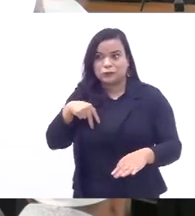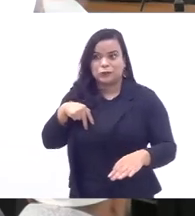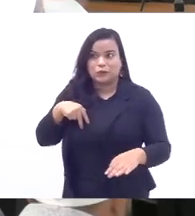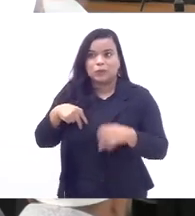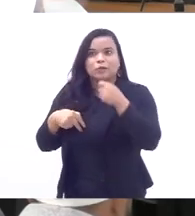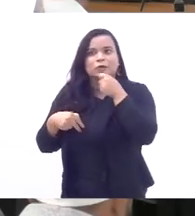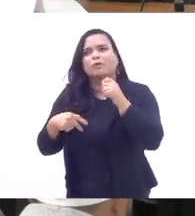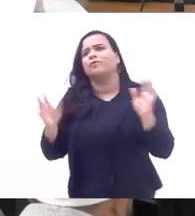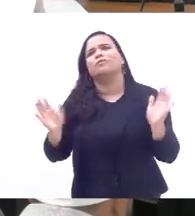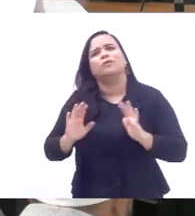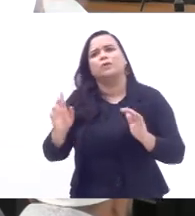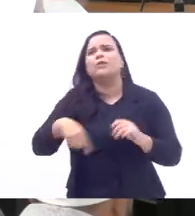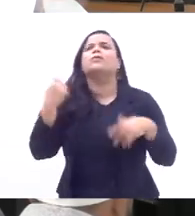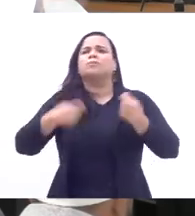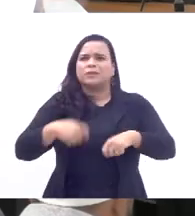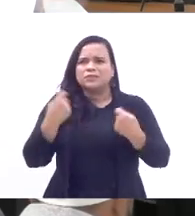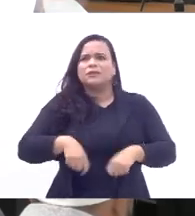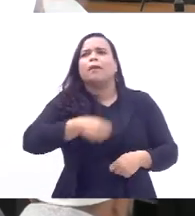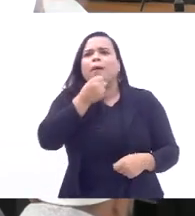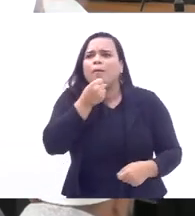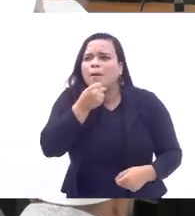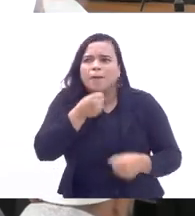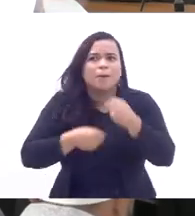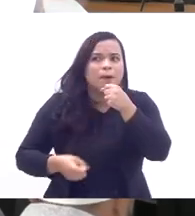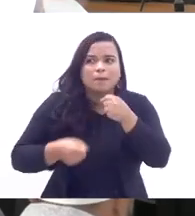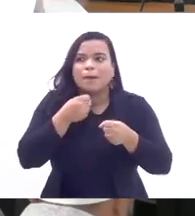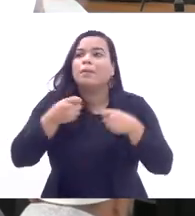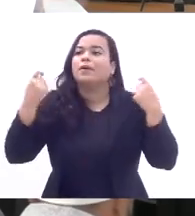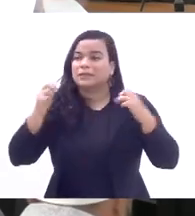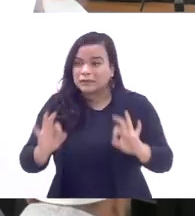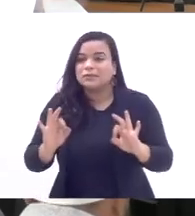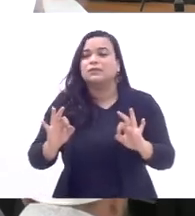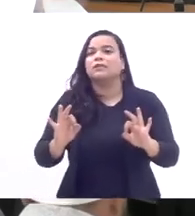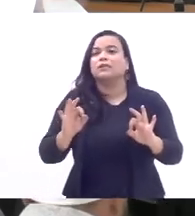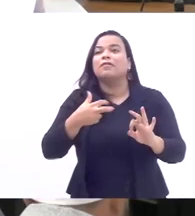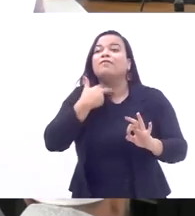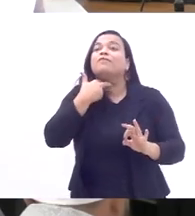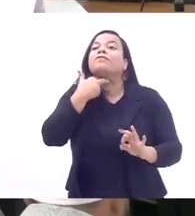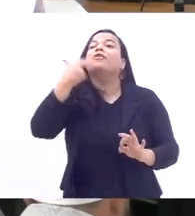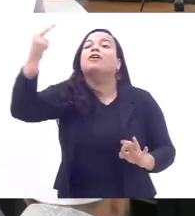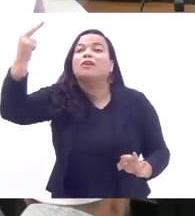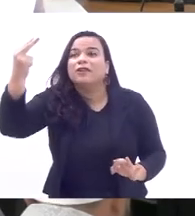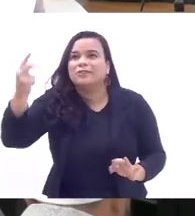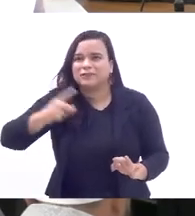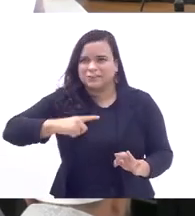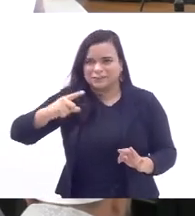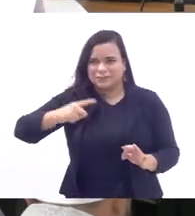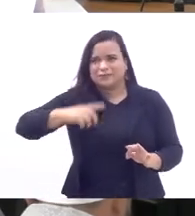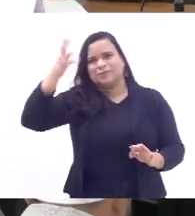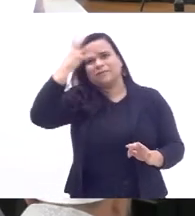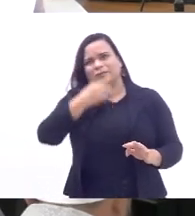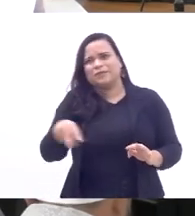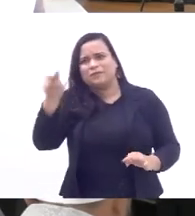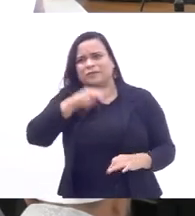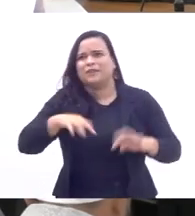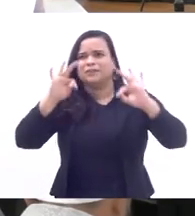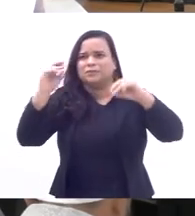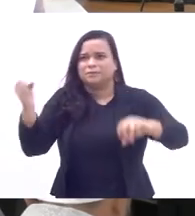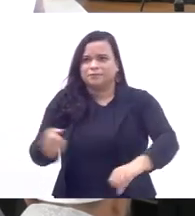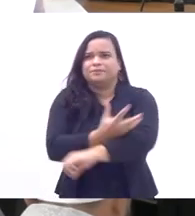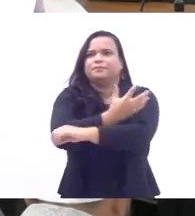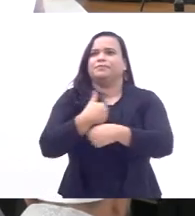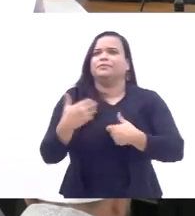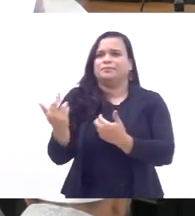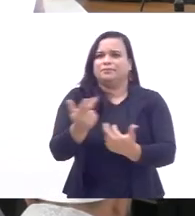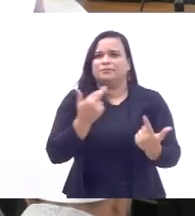Meu irmão, a gente precisa falar nos microfones para que a nossa voz seja alta. Que coisa bonita aqui, todo mundo arrepiado, eu fiquei